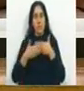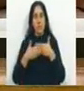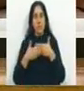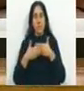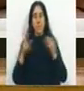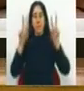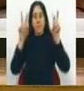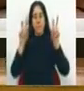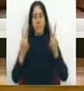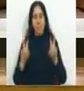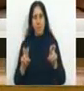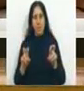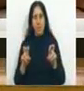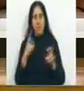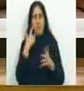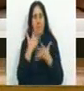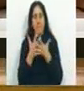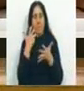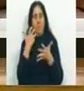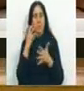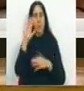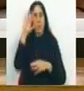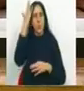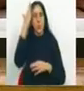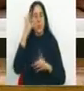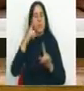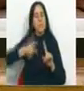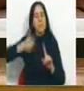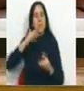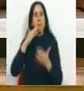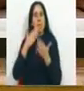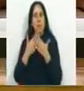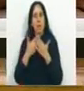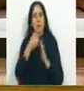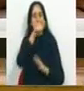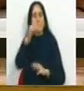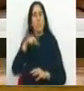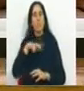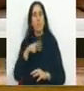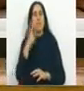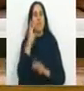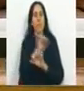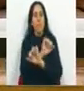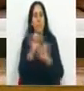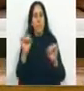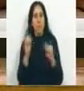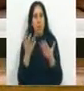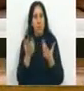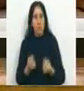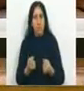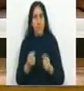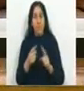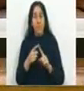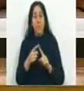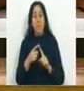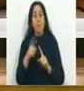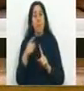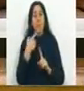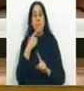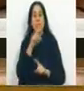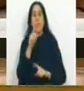aborda matéria extremamente relevante e crucial para a vida de muitos portugueses. As questões